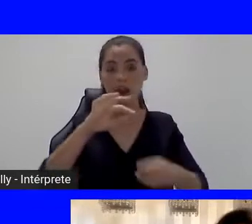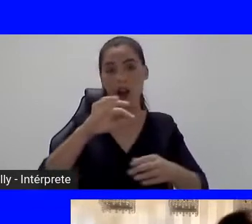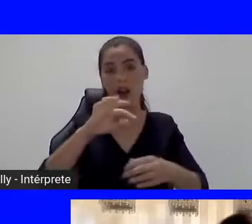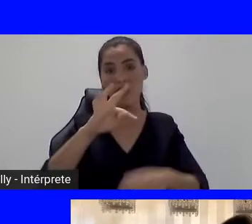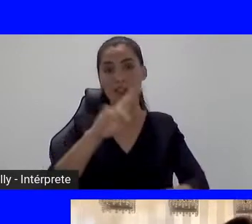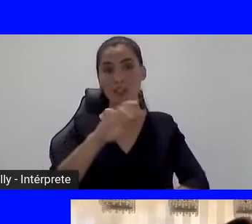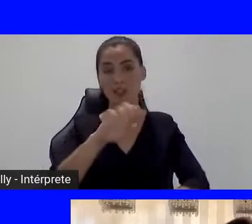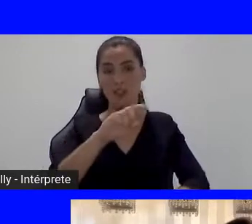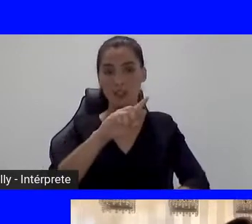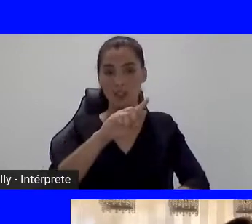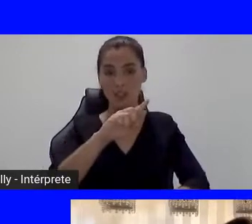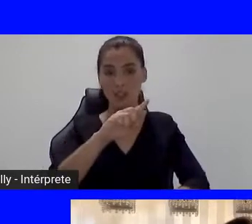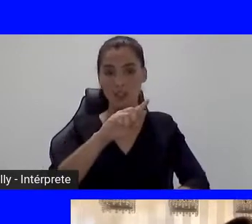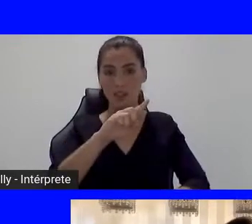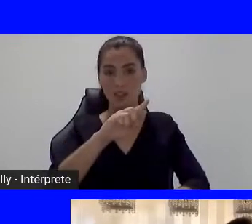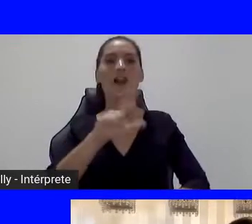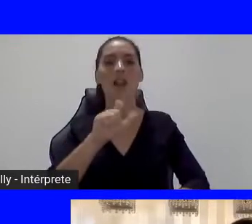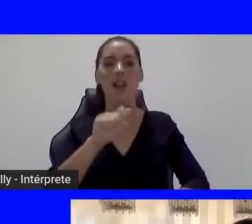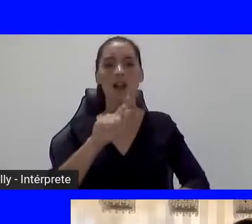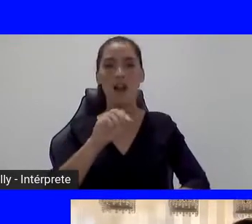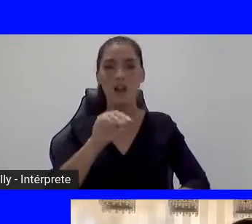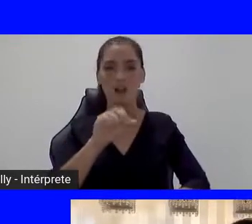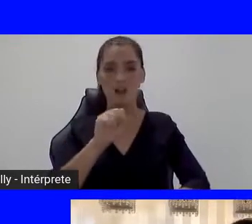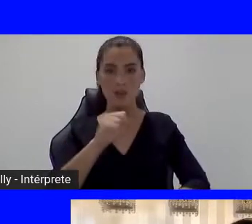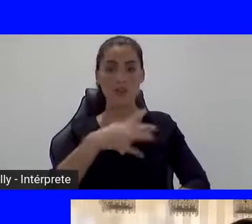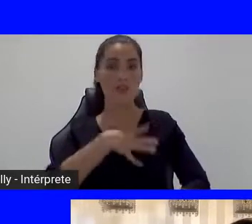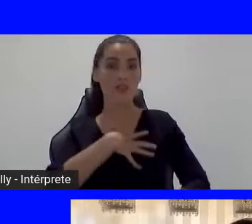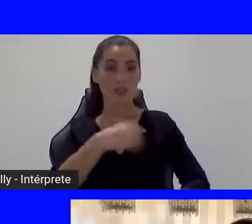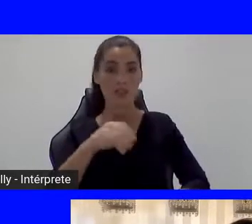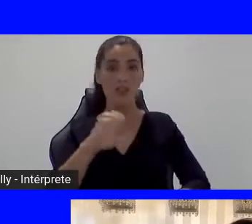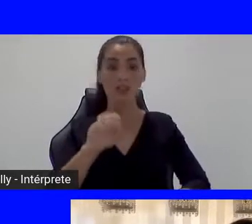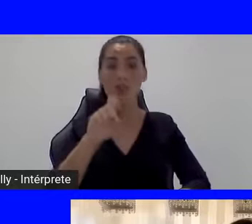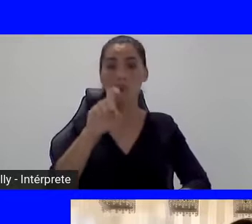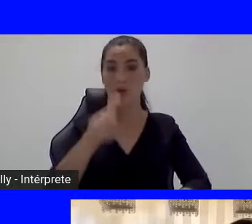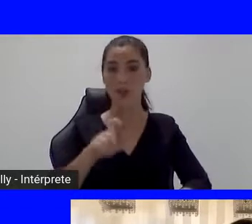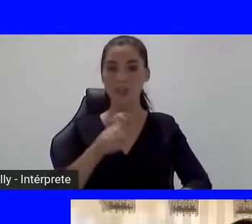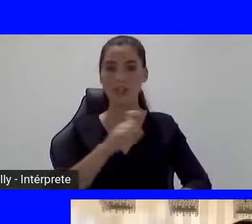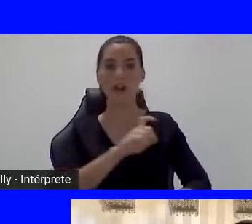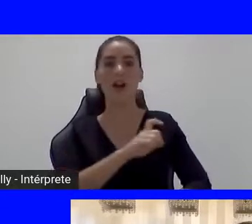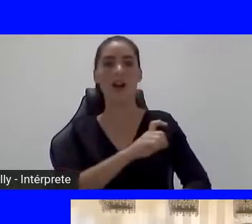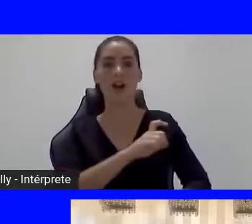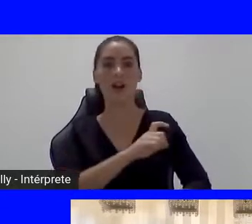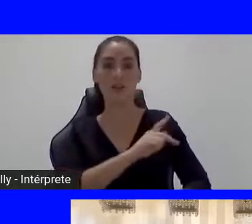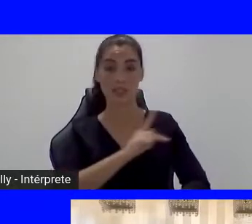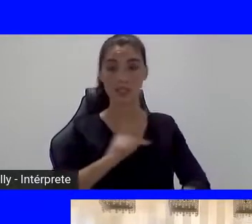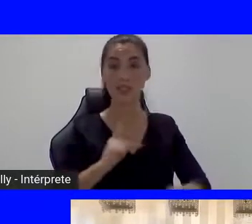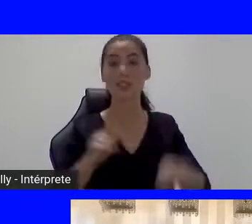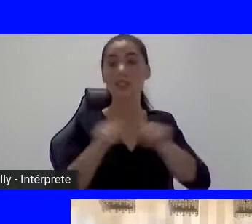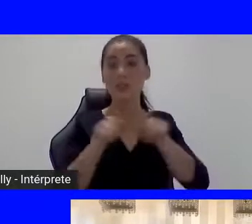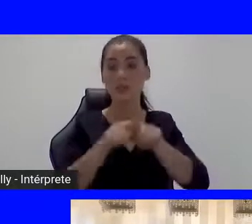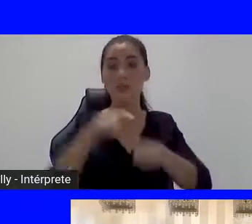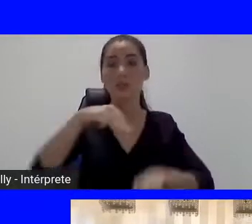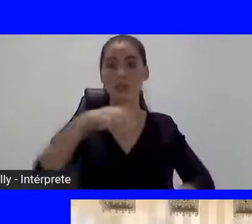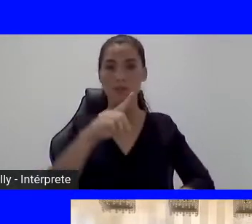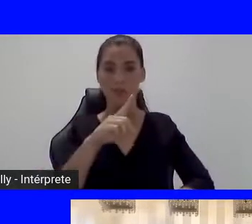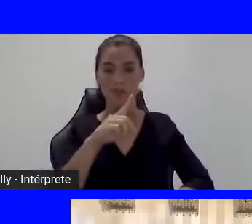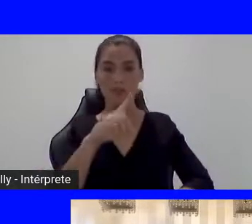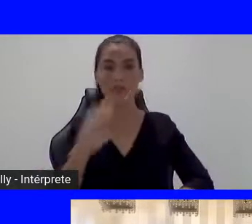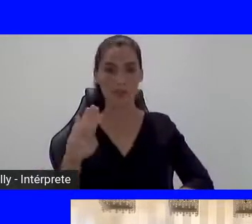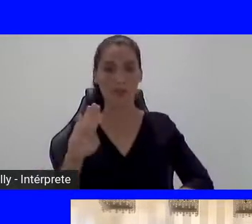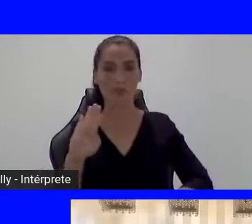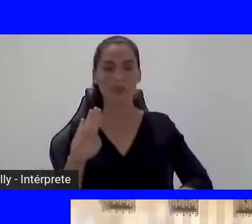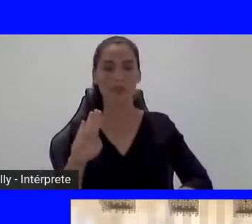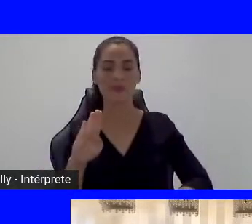do ex-presidente Rames Tebet, também do MDB. Foi a primeira mulher a presidir a Comissão de Constituição